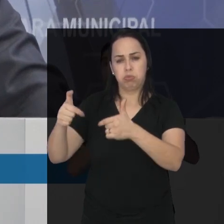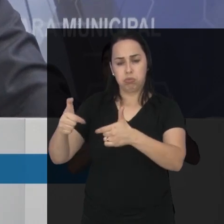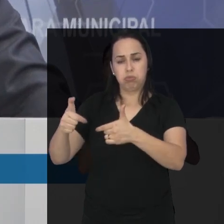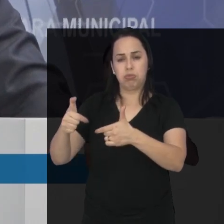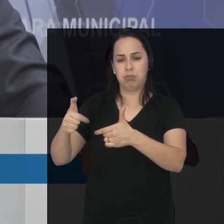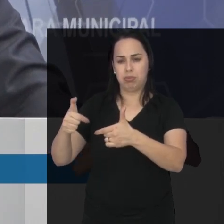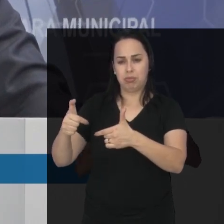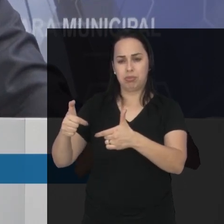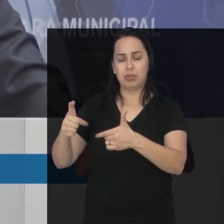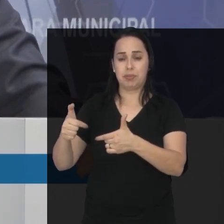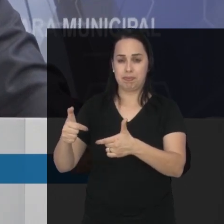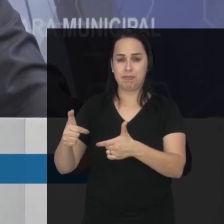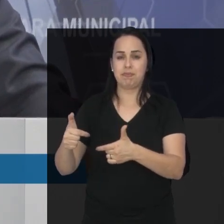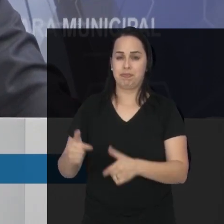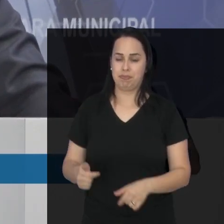é? Por